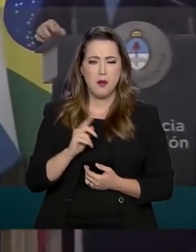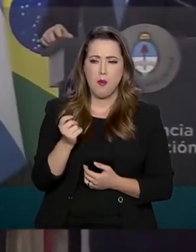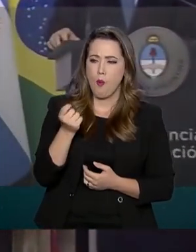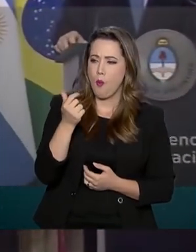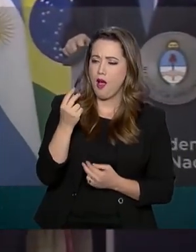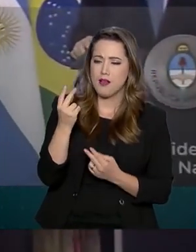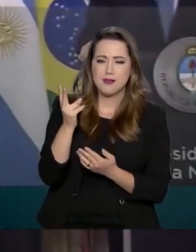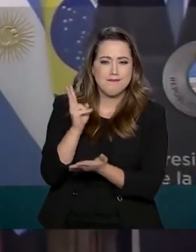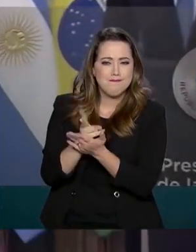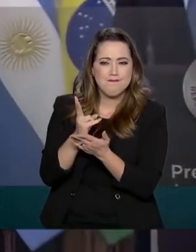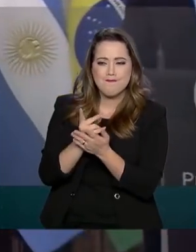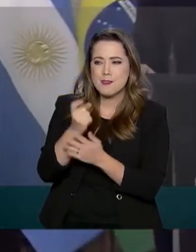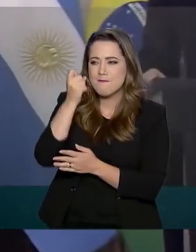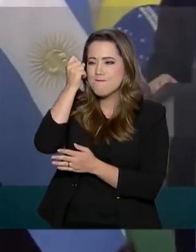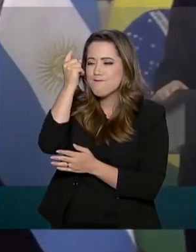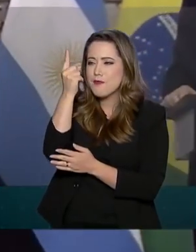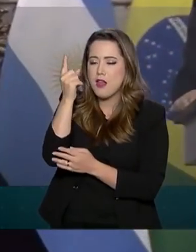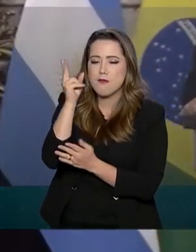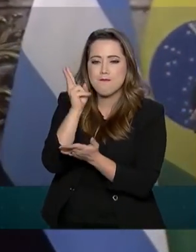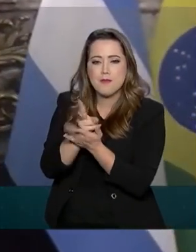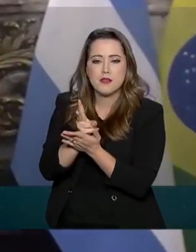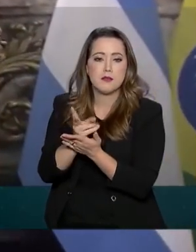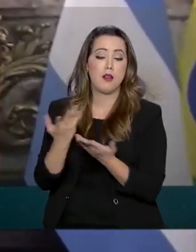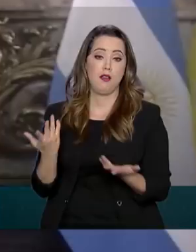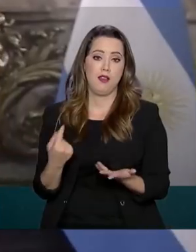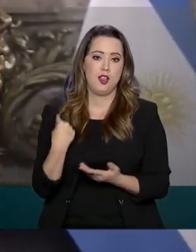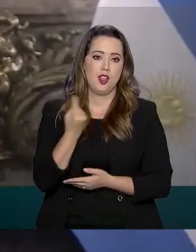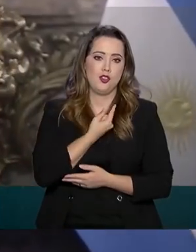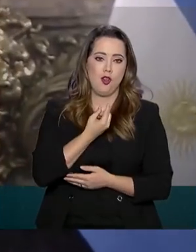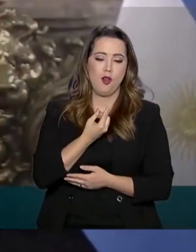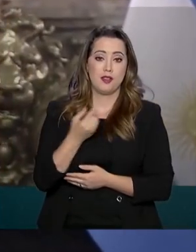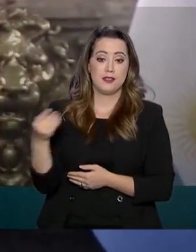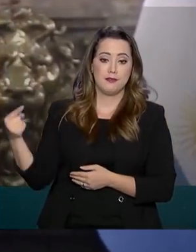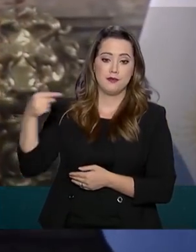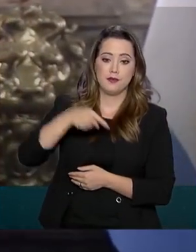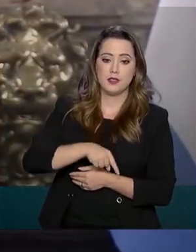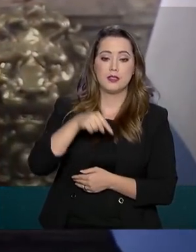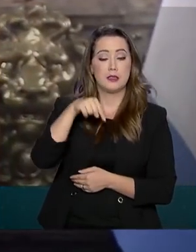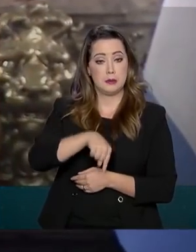praticamente os mesmos ideais. A nossa vinda aqui,